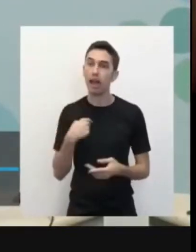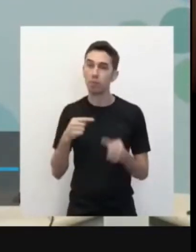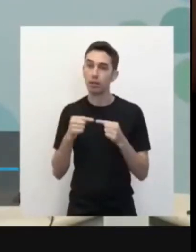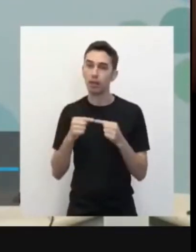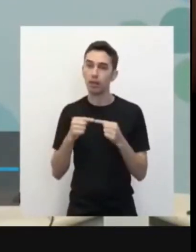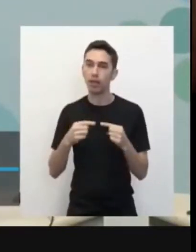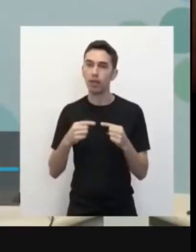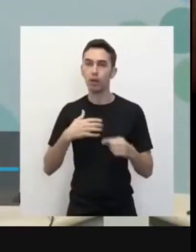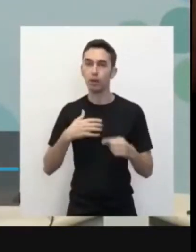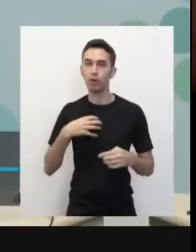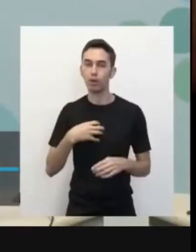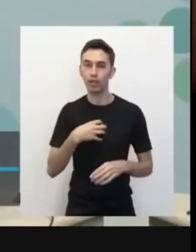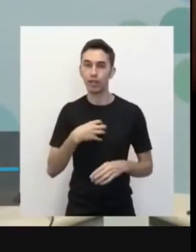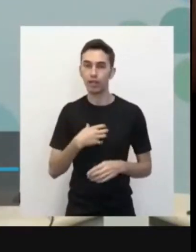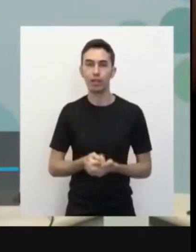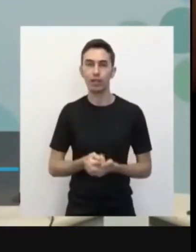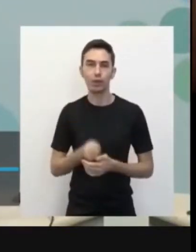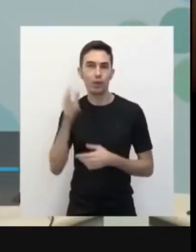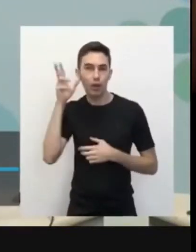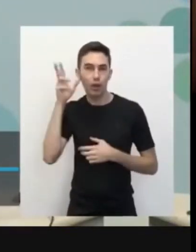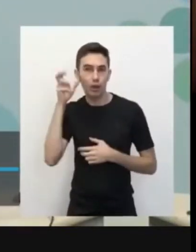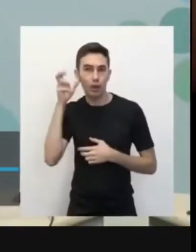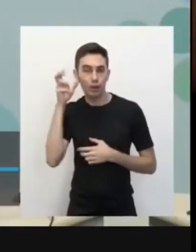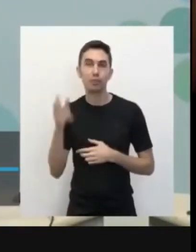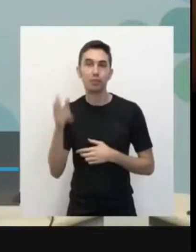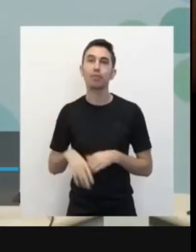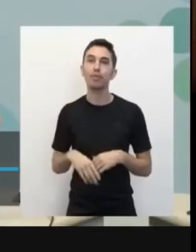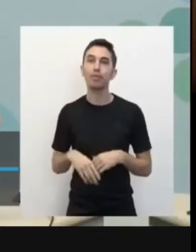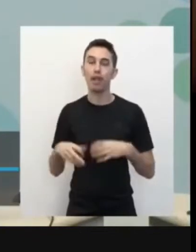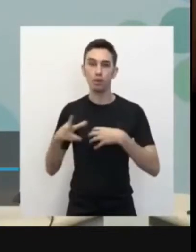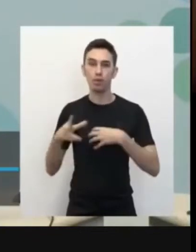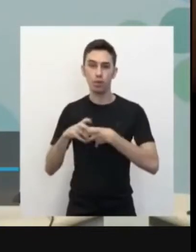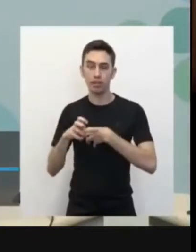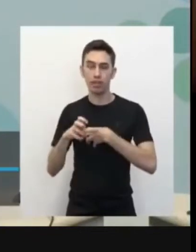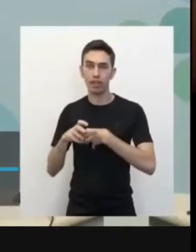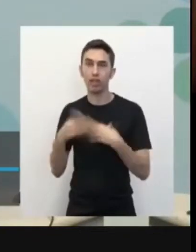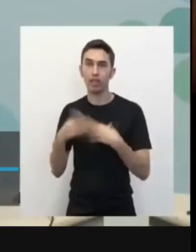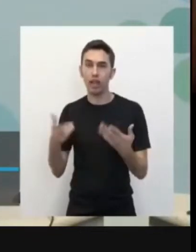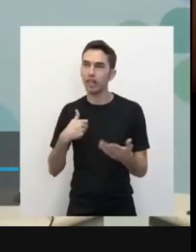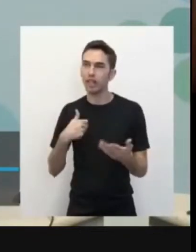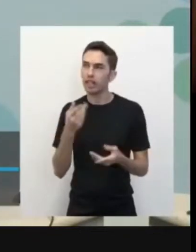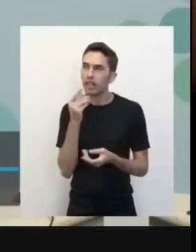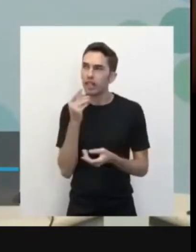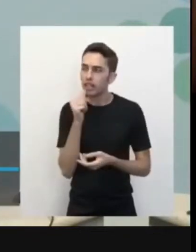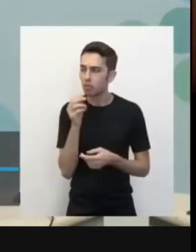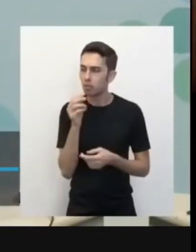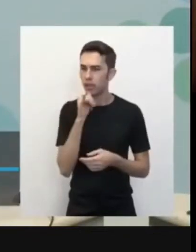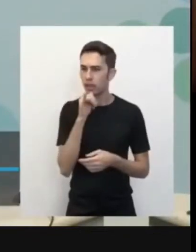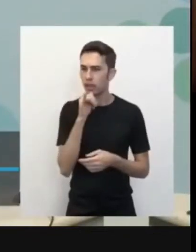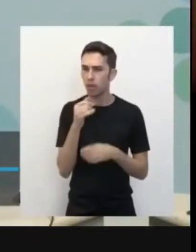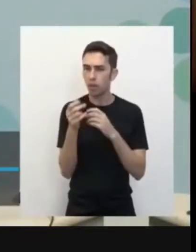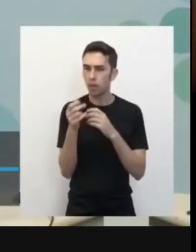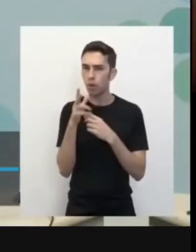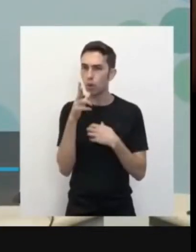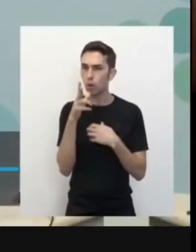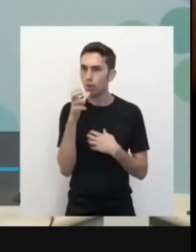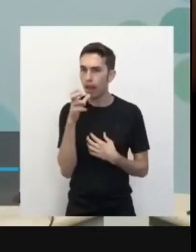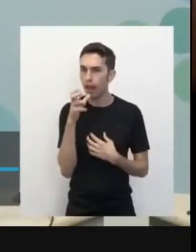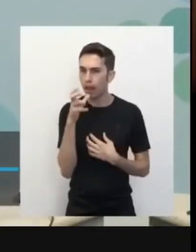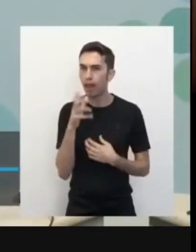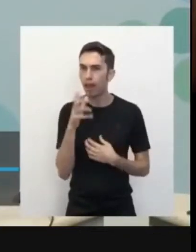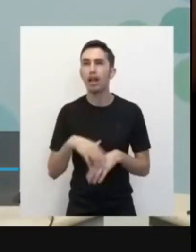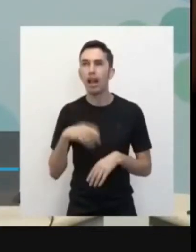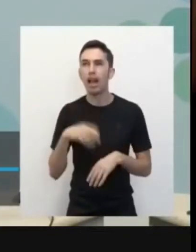A gente já provou uma série de sabores e às vezes a gente experimenta um sabor e a gente tem assim